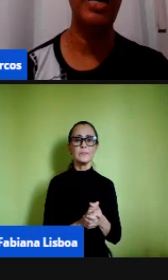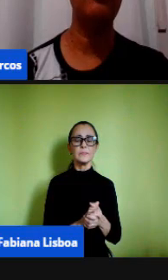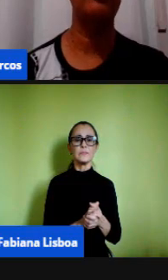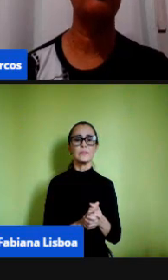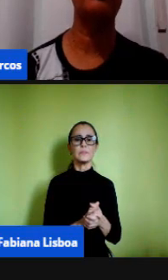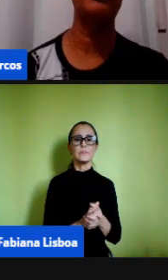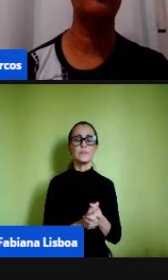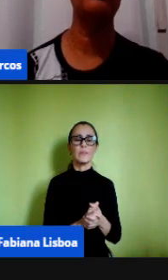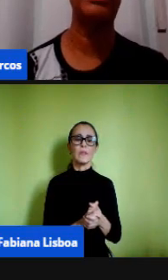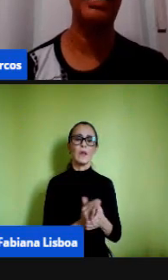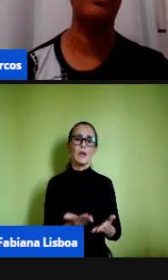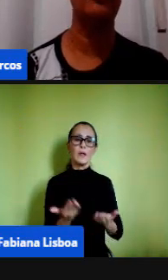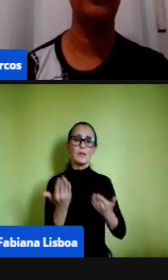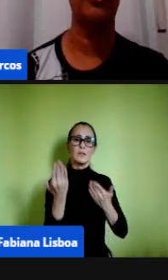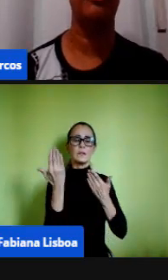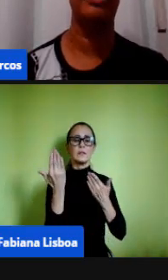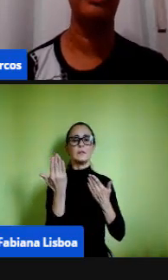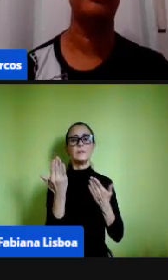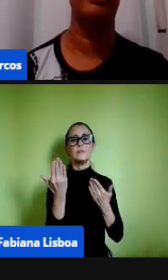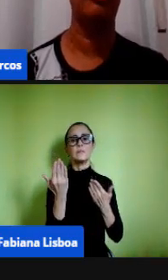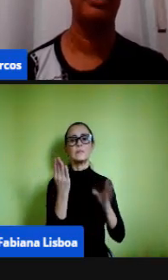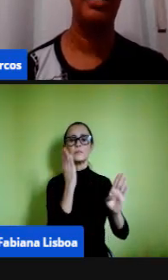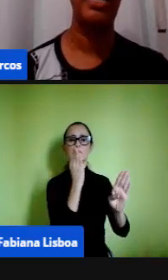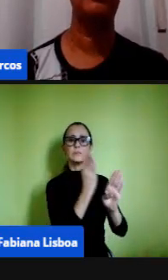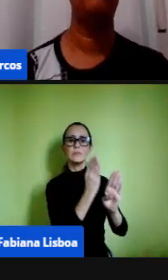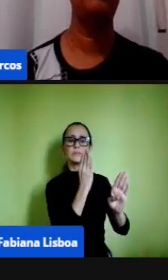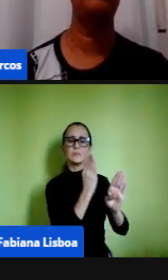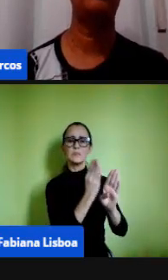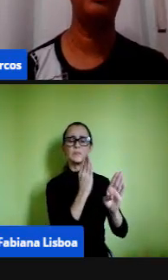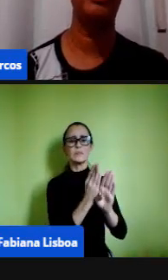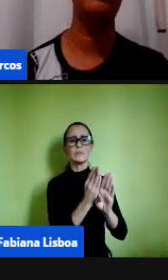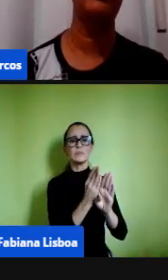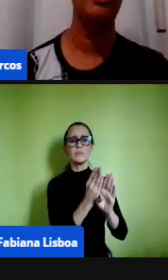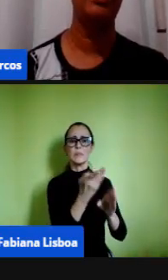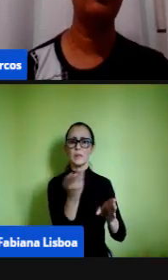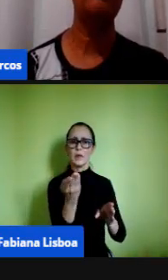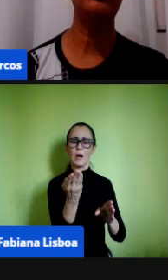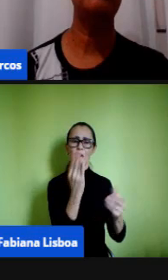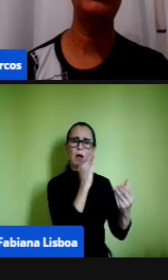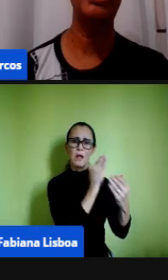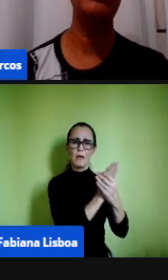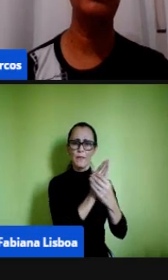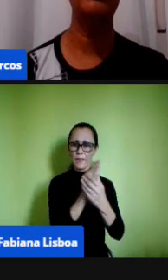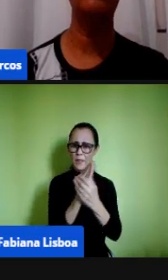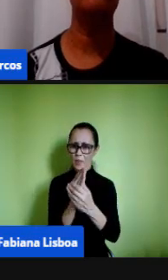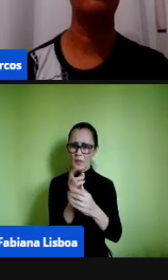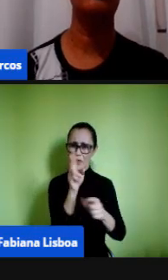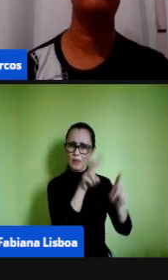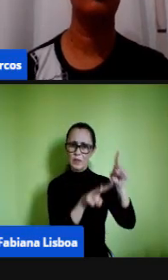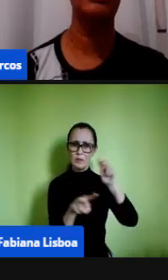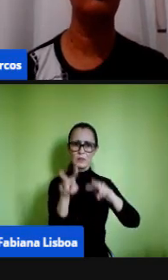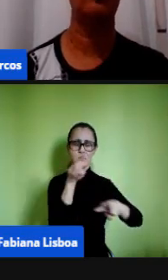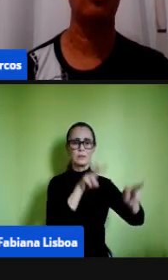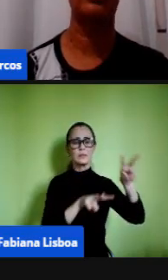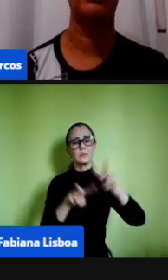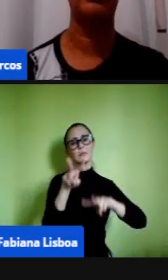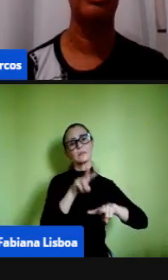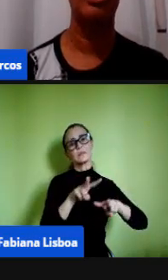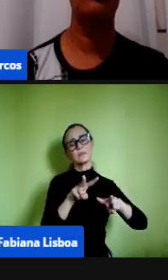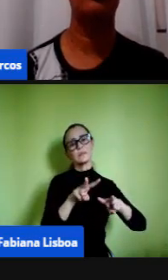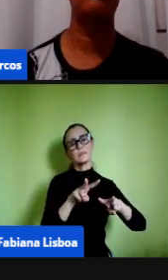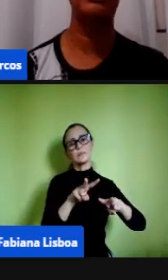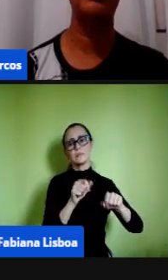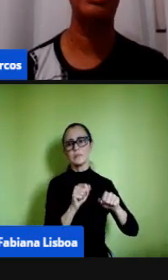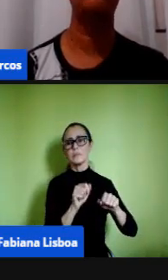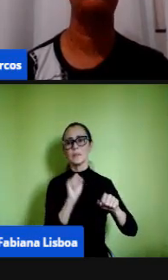Nesse espaço, nós vamos encontrar os fóruns em questão, as bibliotecas, e nós podemos realizar, então, as nossas